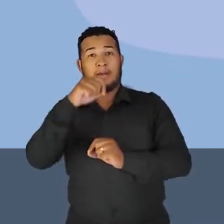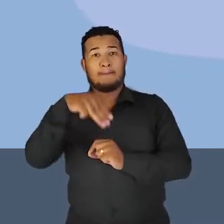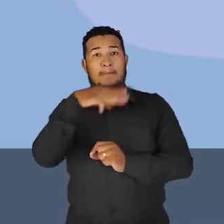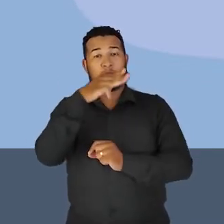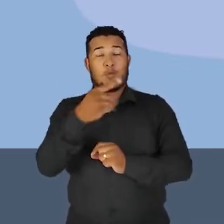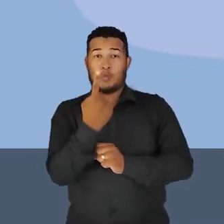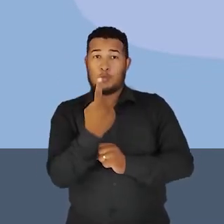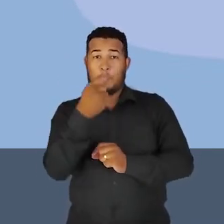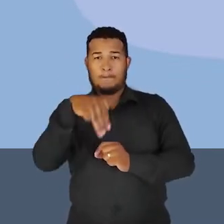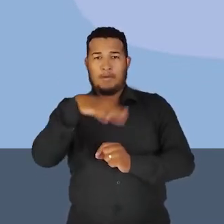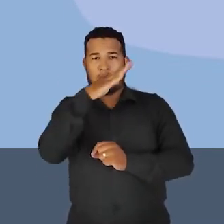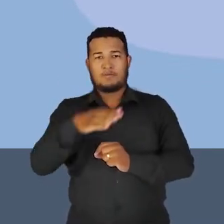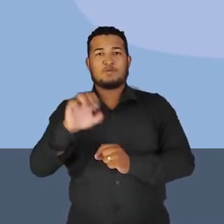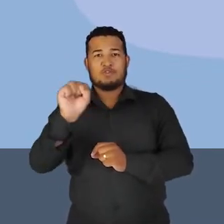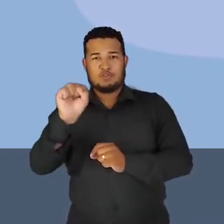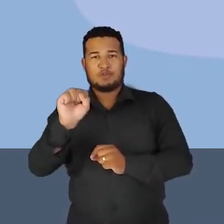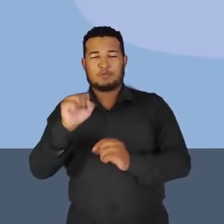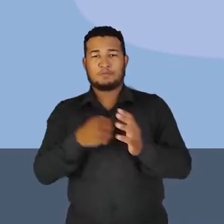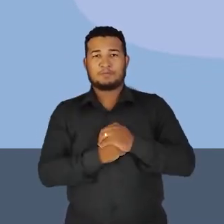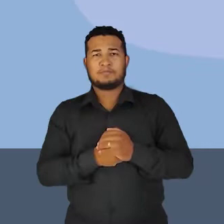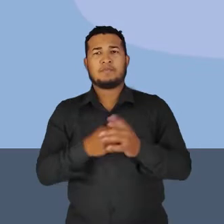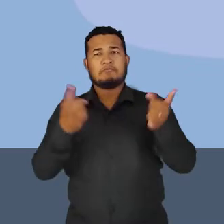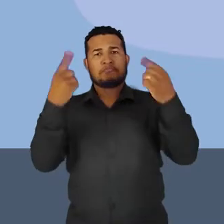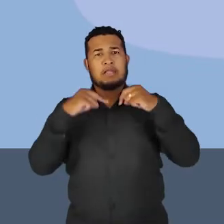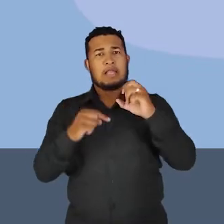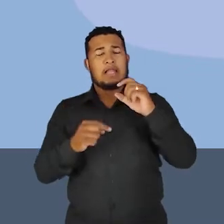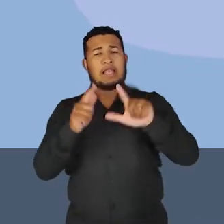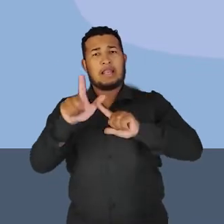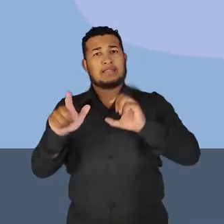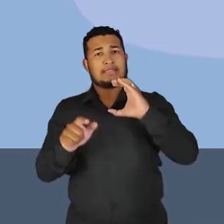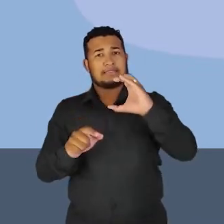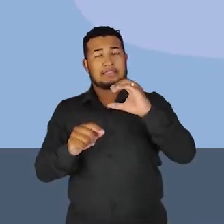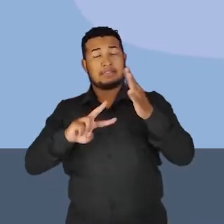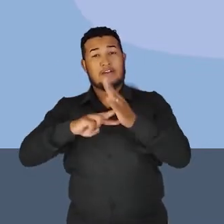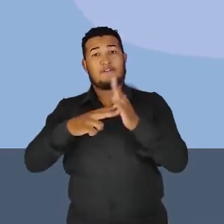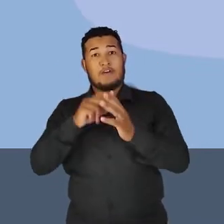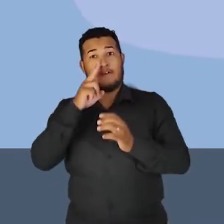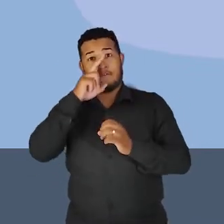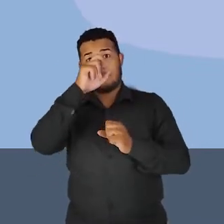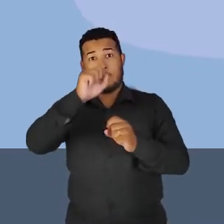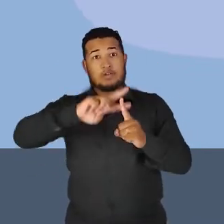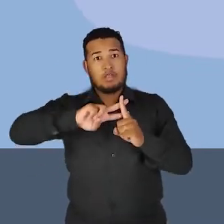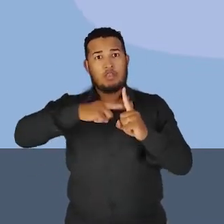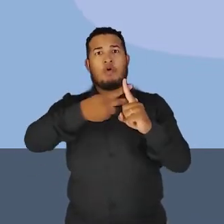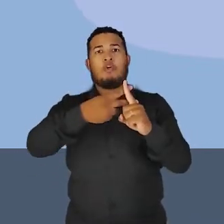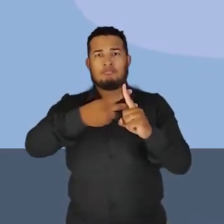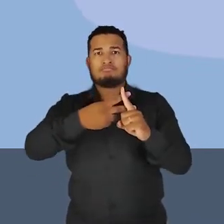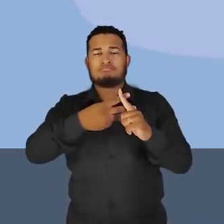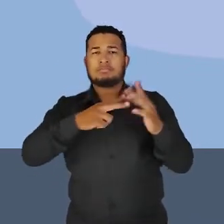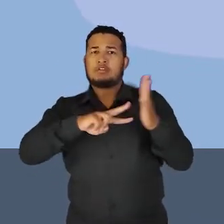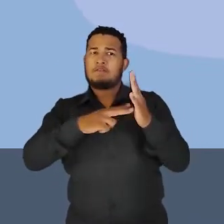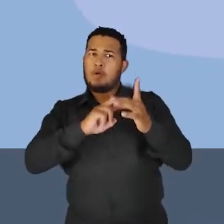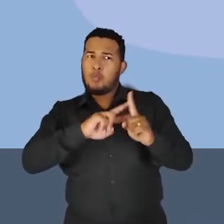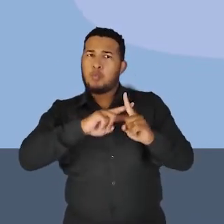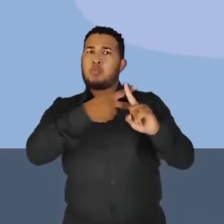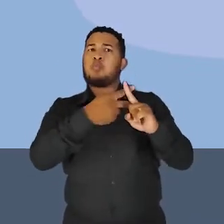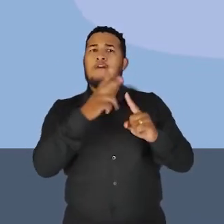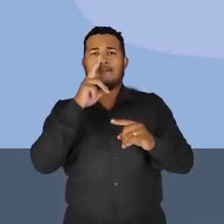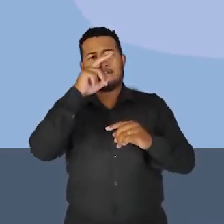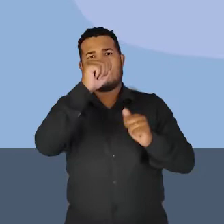Na situação da letra C, a força está sendo dobrada. Tem 2 vezes o valor da força que foi